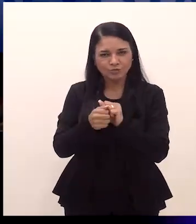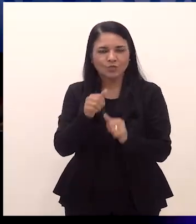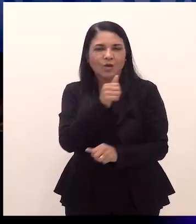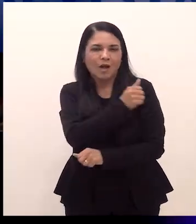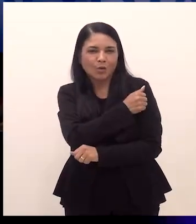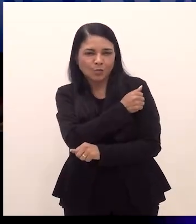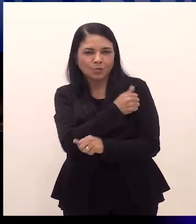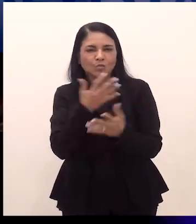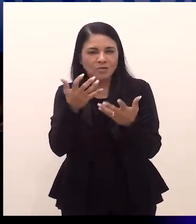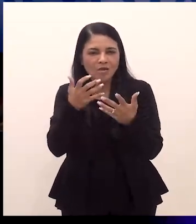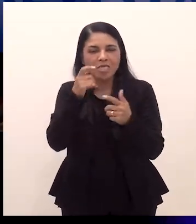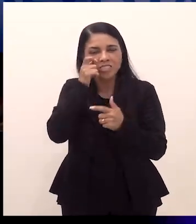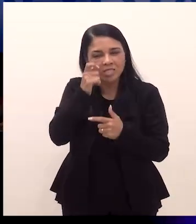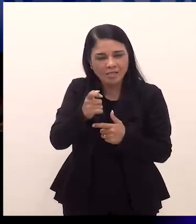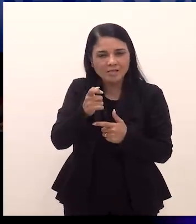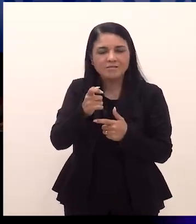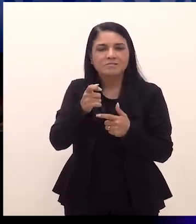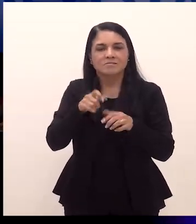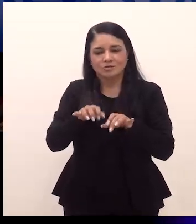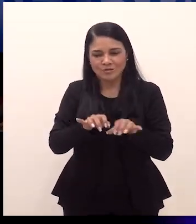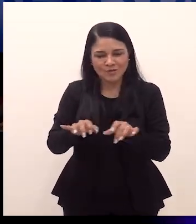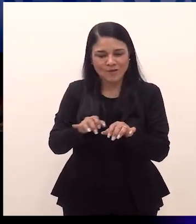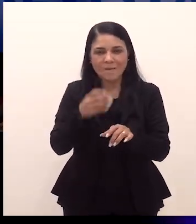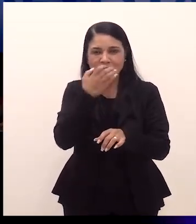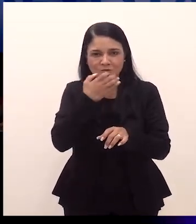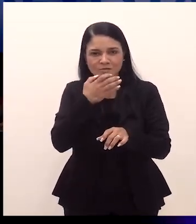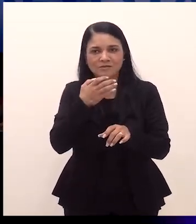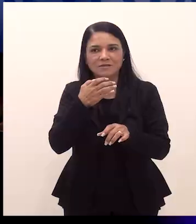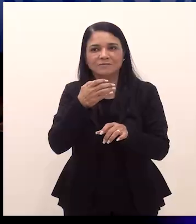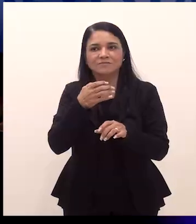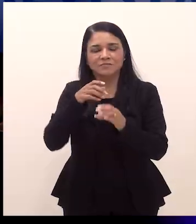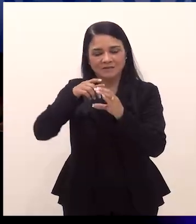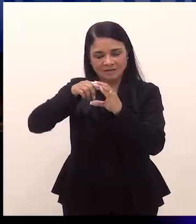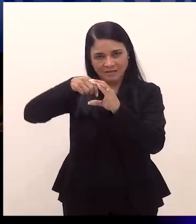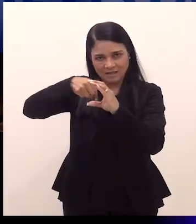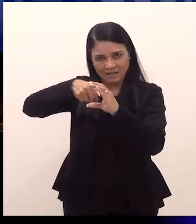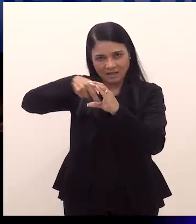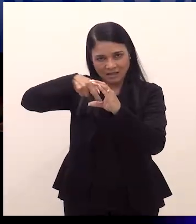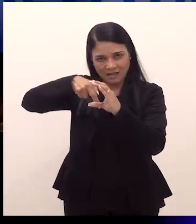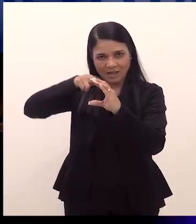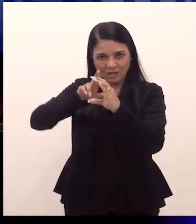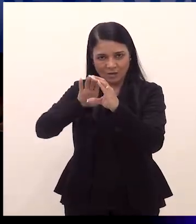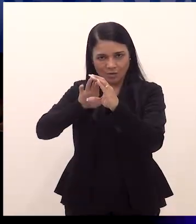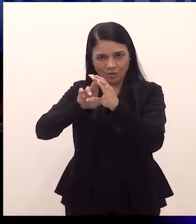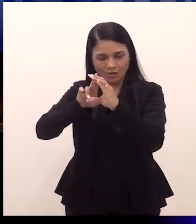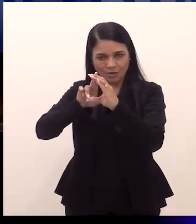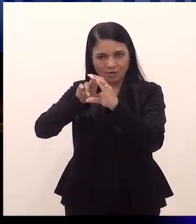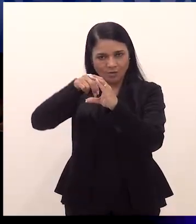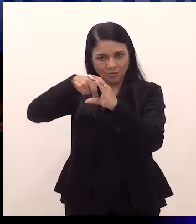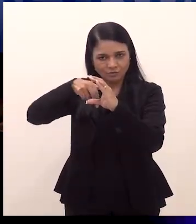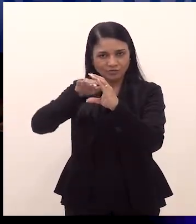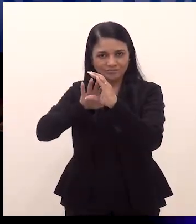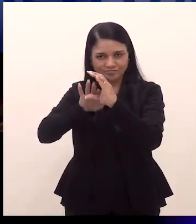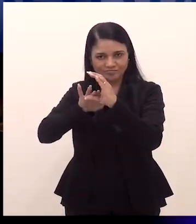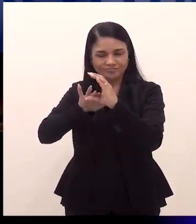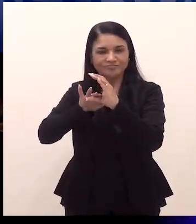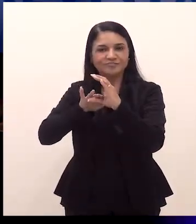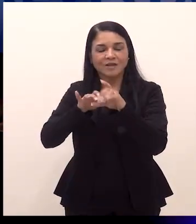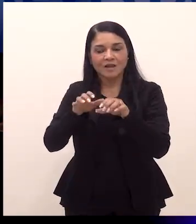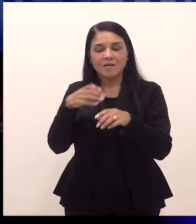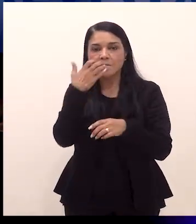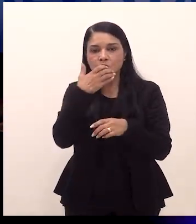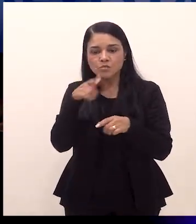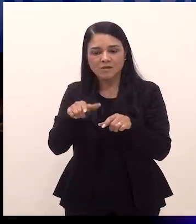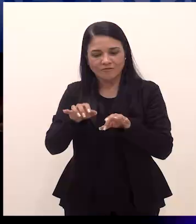a base. Os alunos, os músicos que queiram tocar aquelas músicas, eles pegam ali, leem e a música já sai